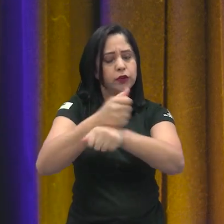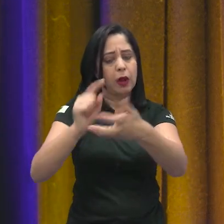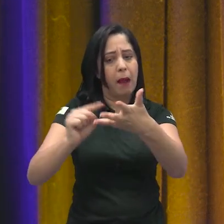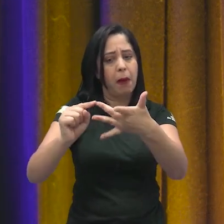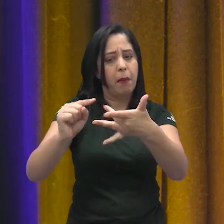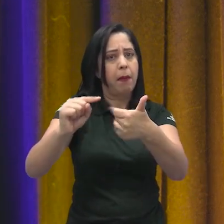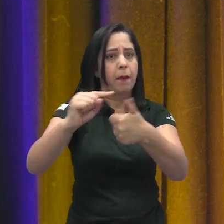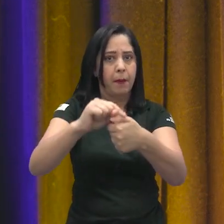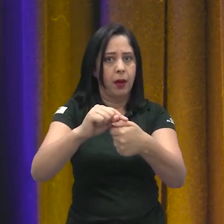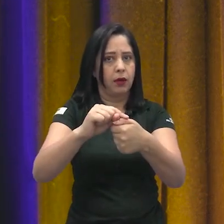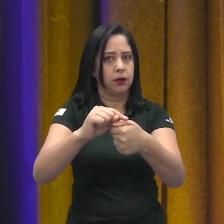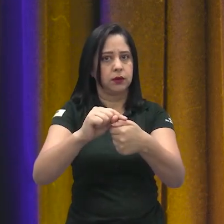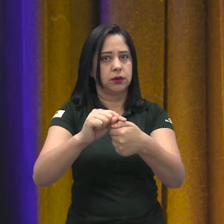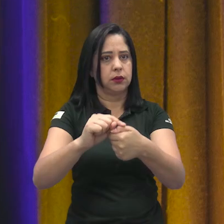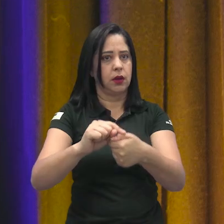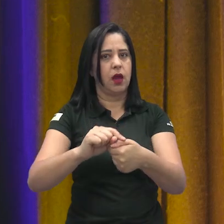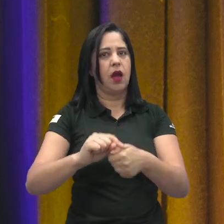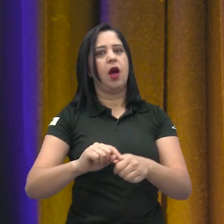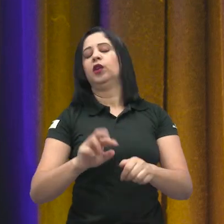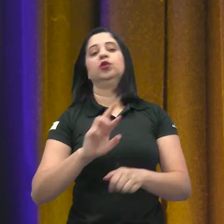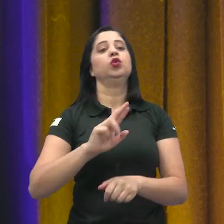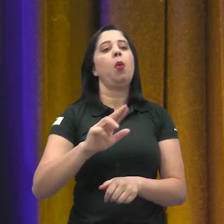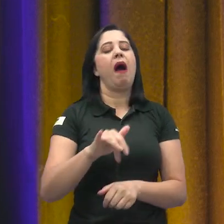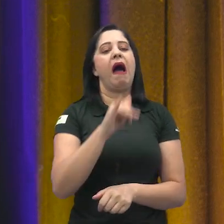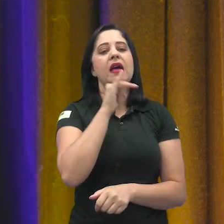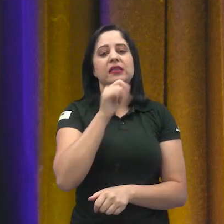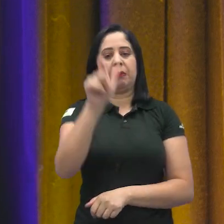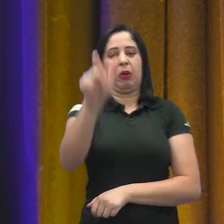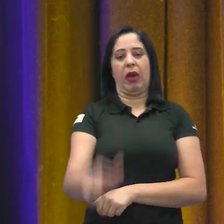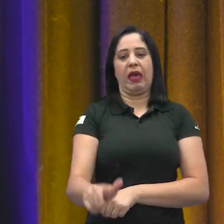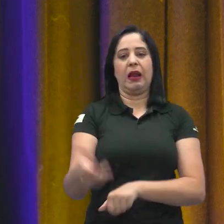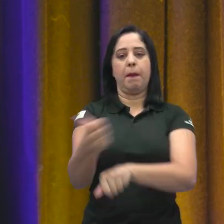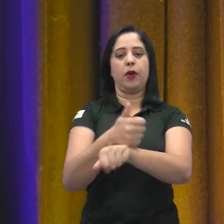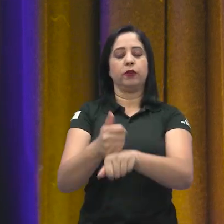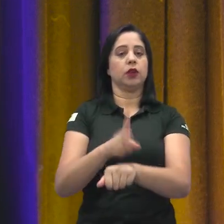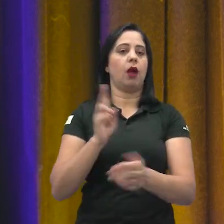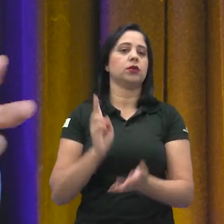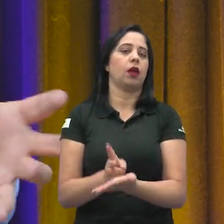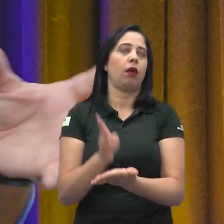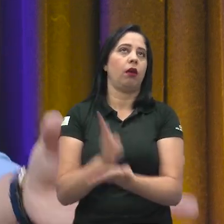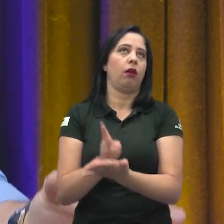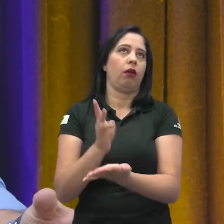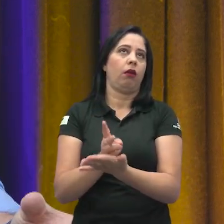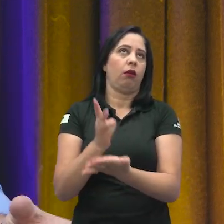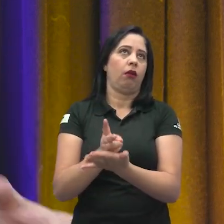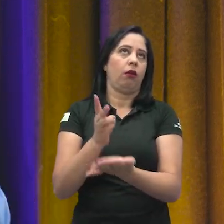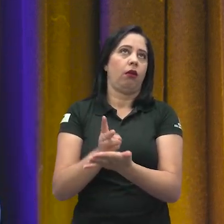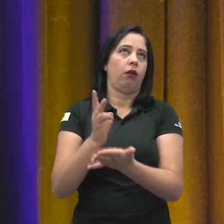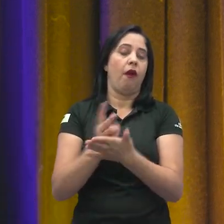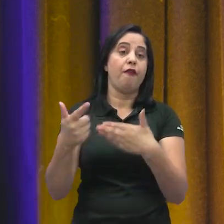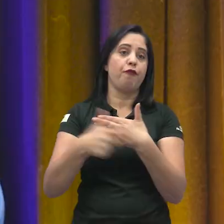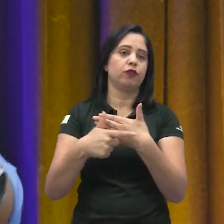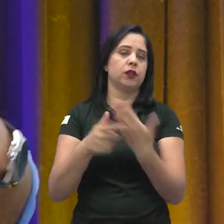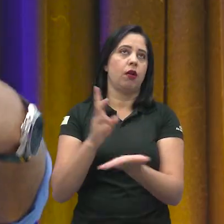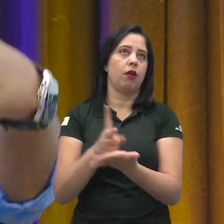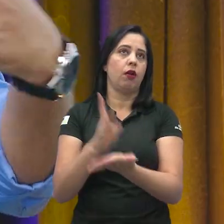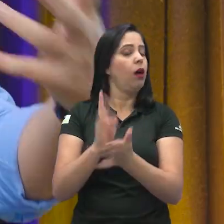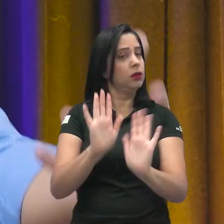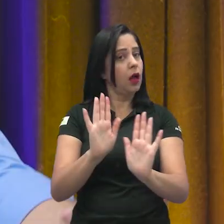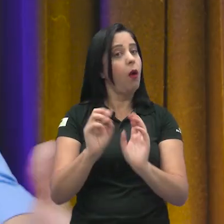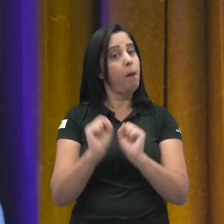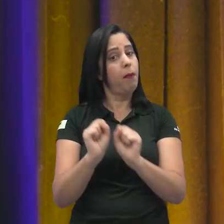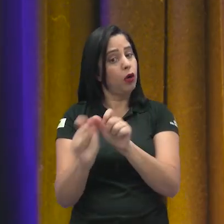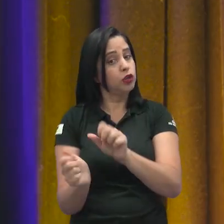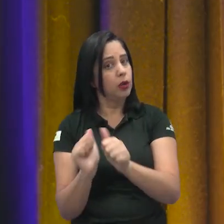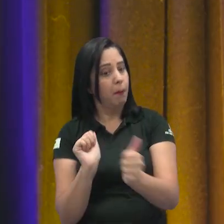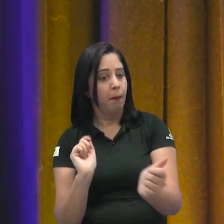profissional a passar apenas naquele seu período trabalhando naquele assunto em específico que o cargo e a função lhe atribui. A depender